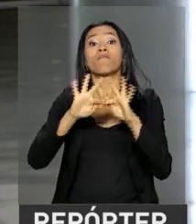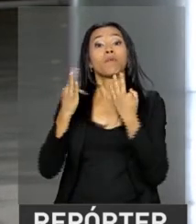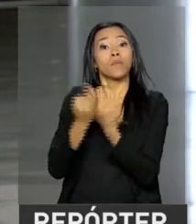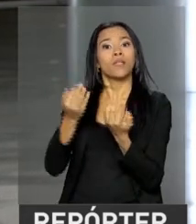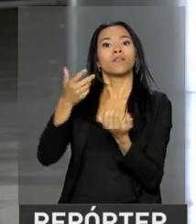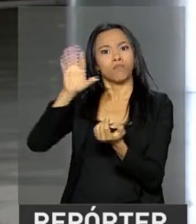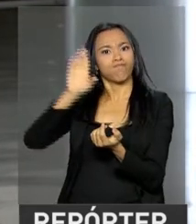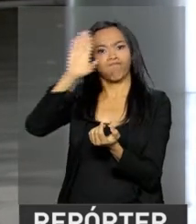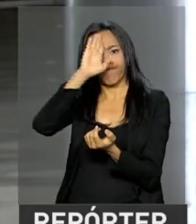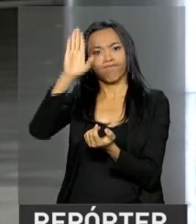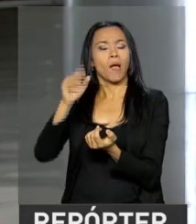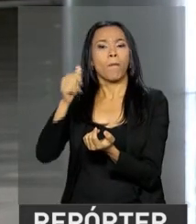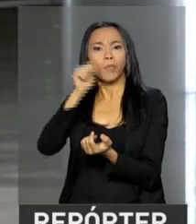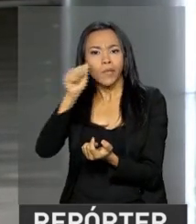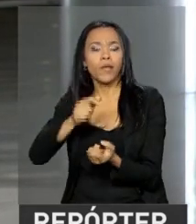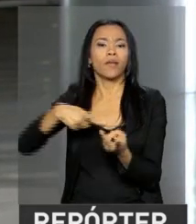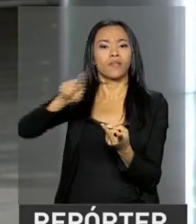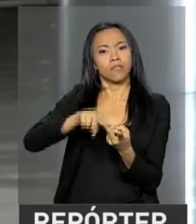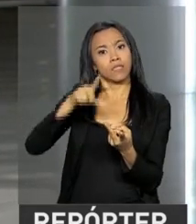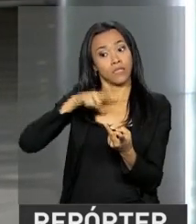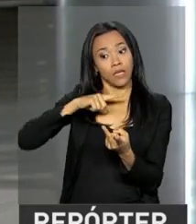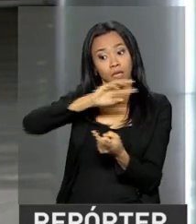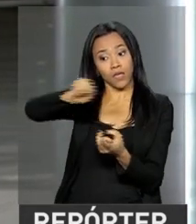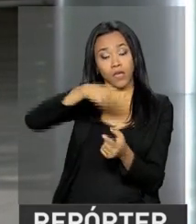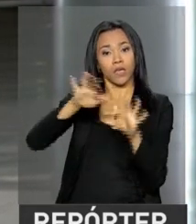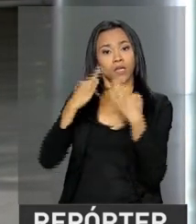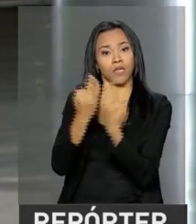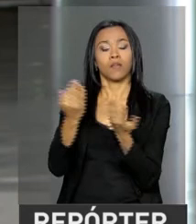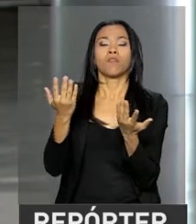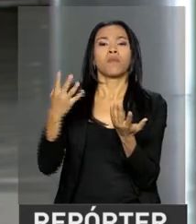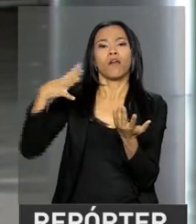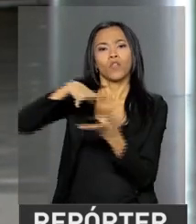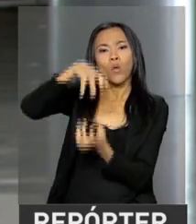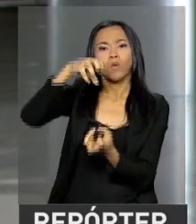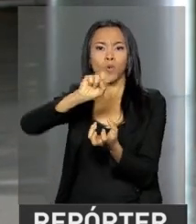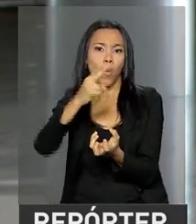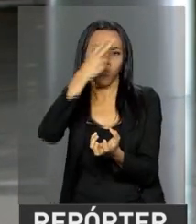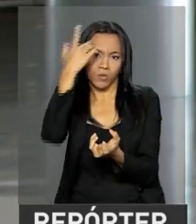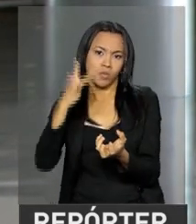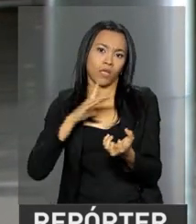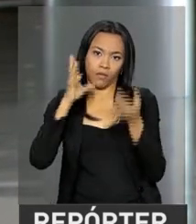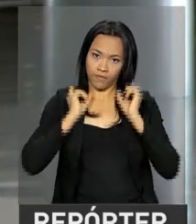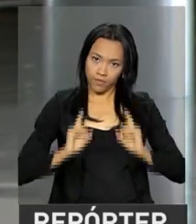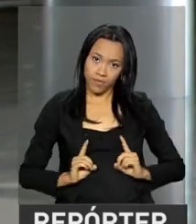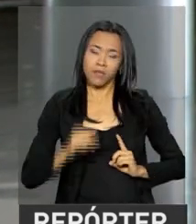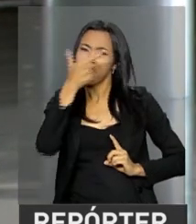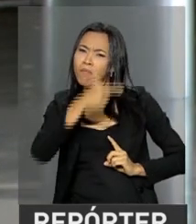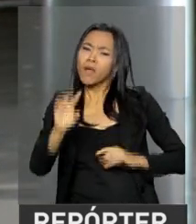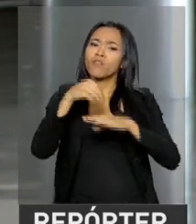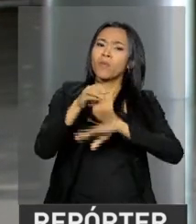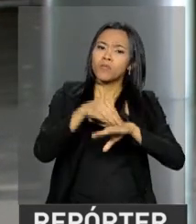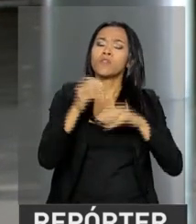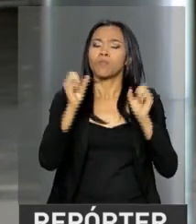por mulheres ou que tenham entre os seus integrantes e idosos ou pessoas com deficiência outras informações sobre o programa